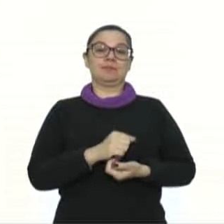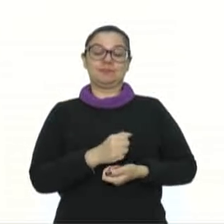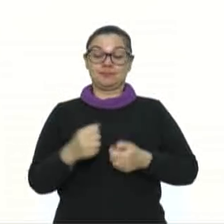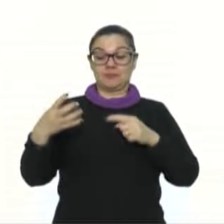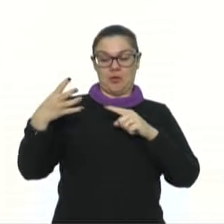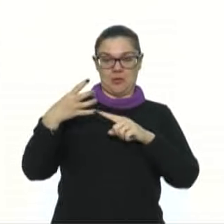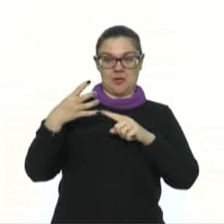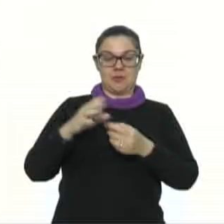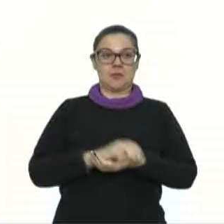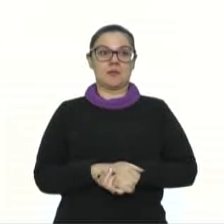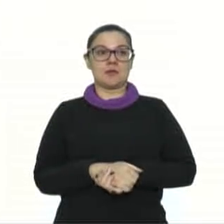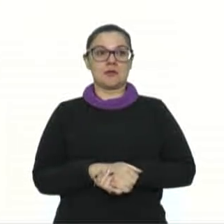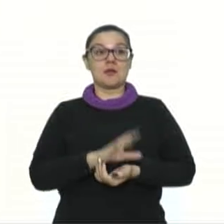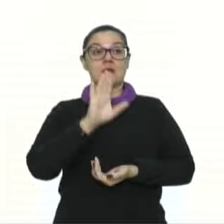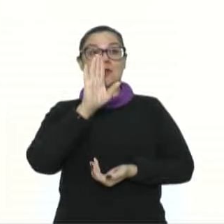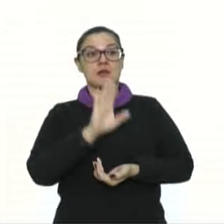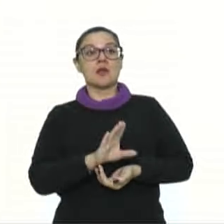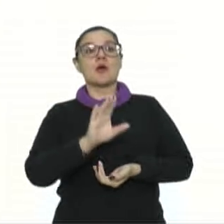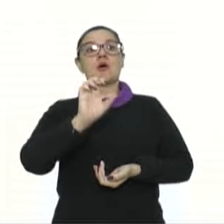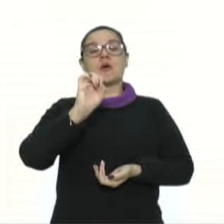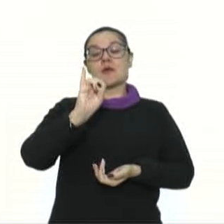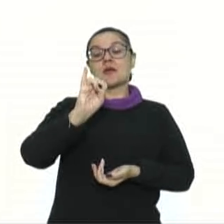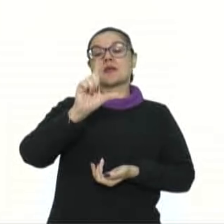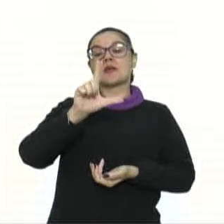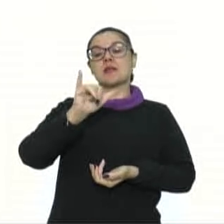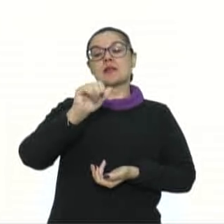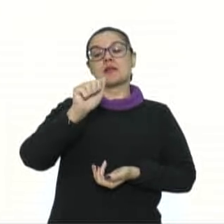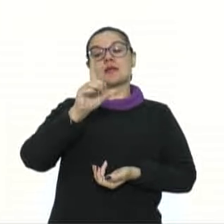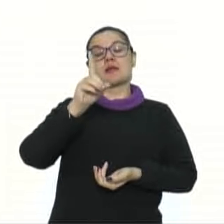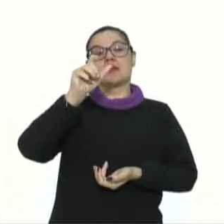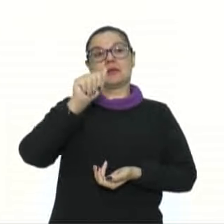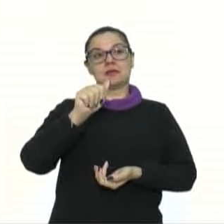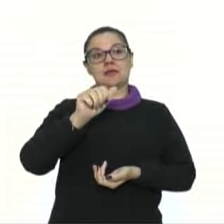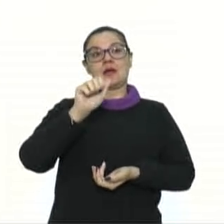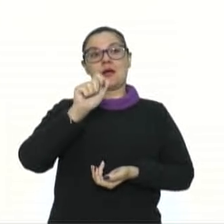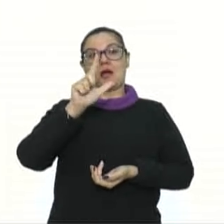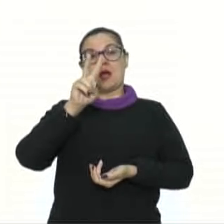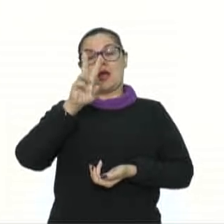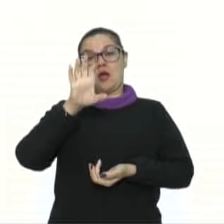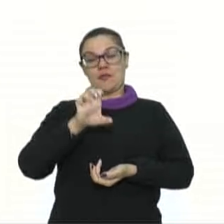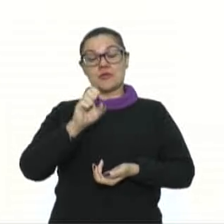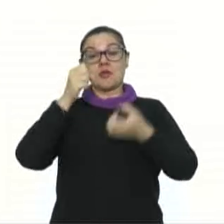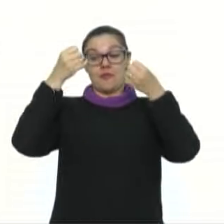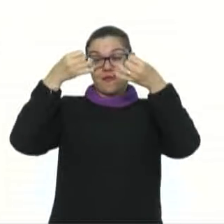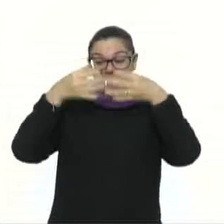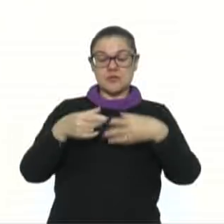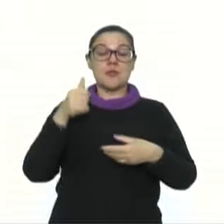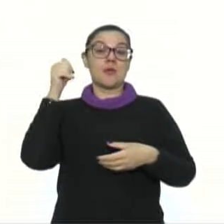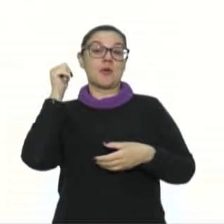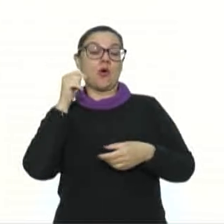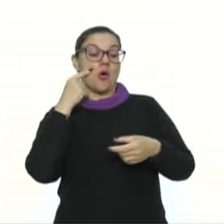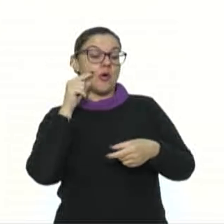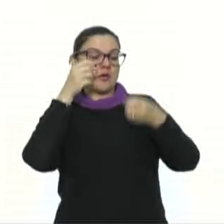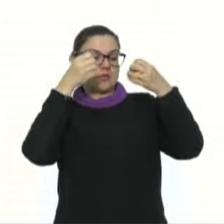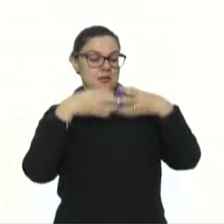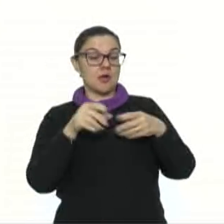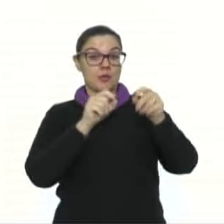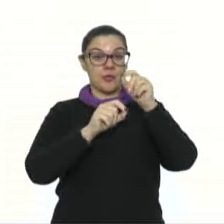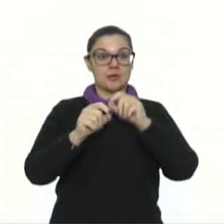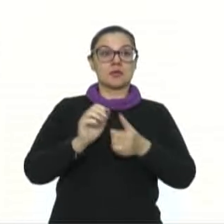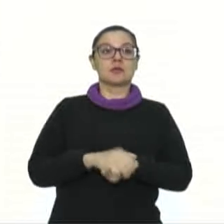4. Segundo Ilíada Alves, veja um depoimento, alguém está trazendo ali dentro da reportagem, que é bem